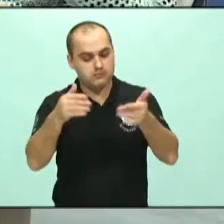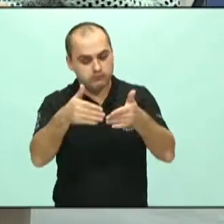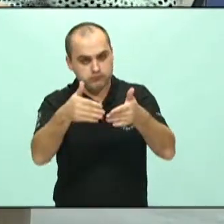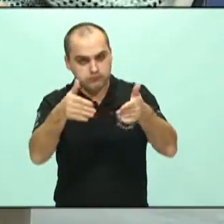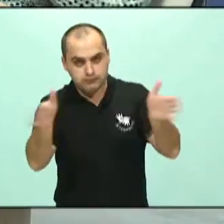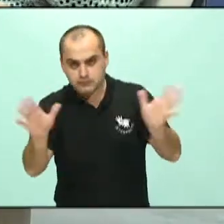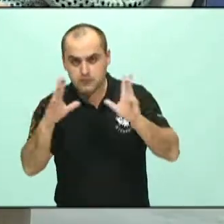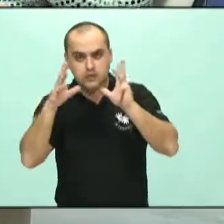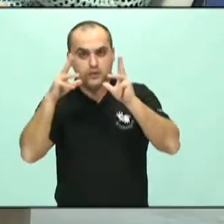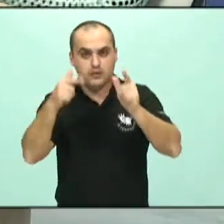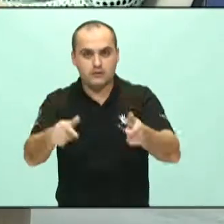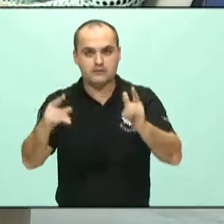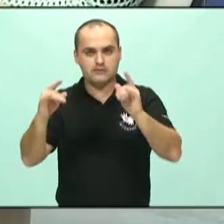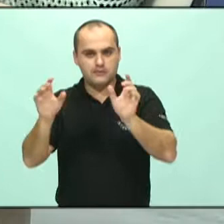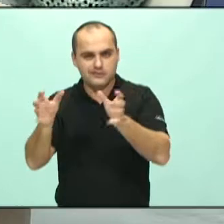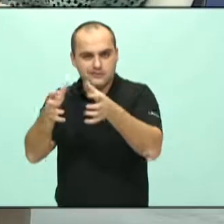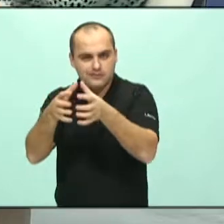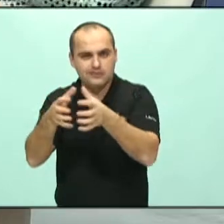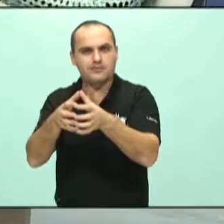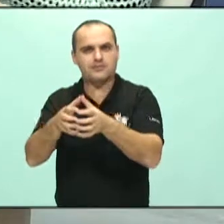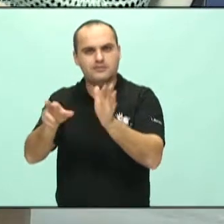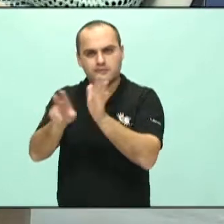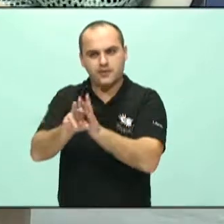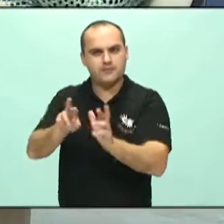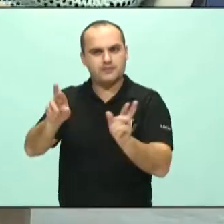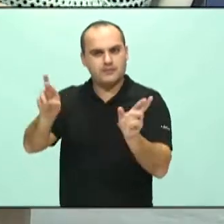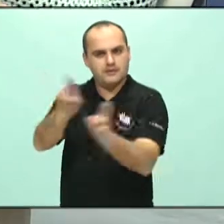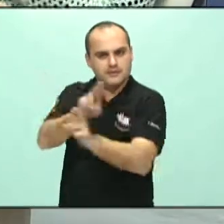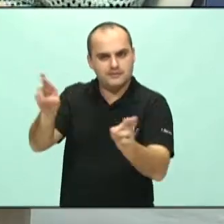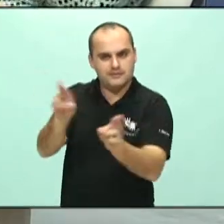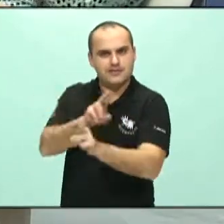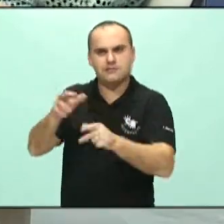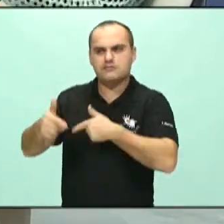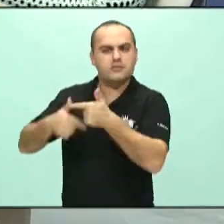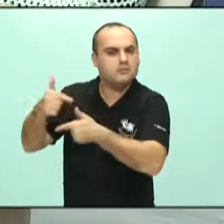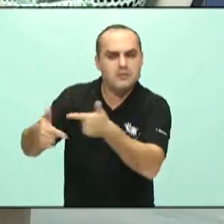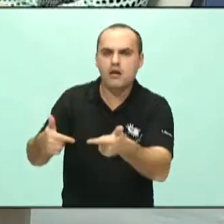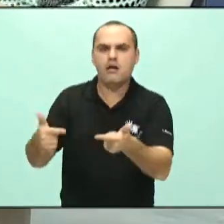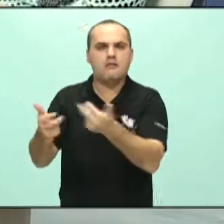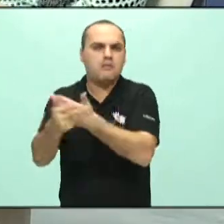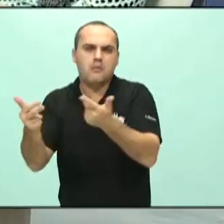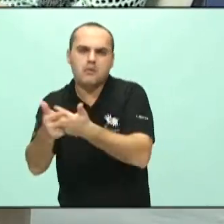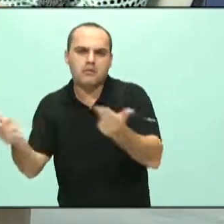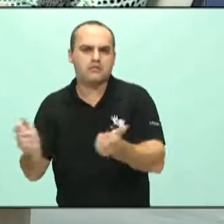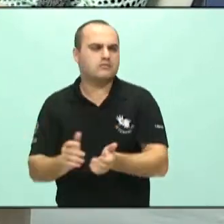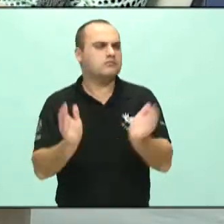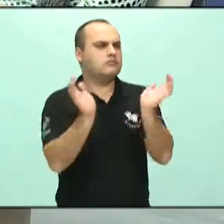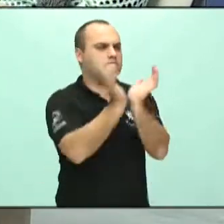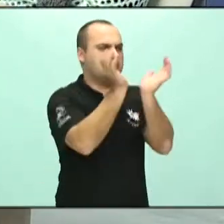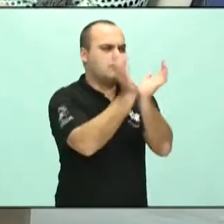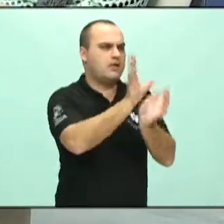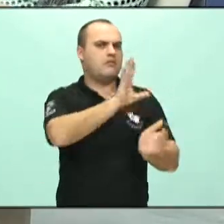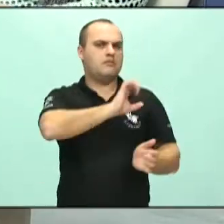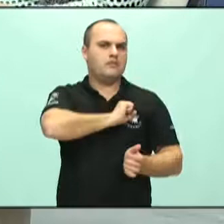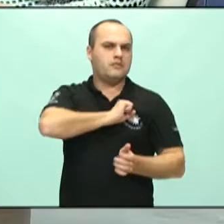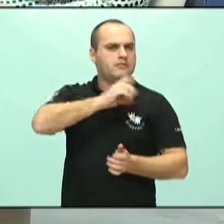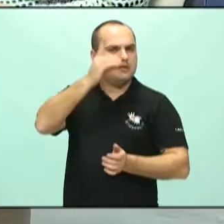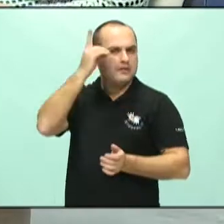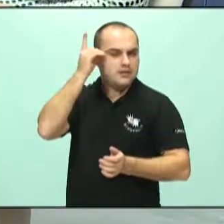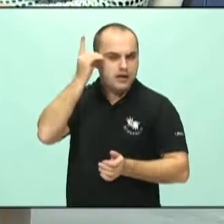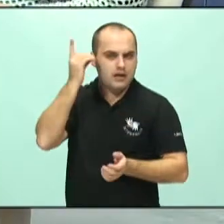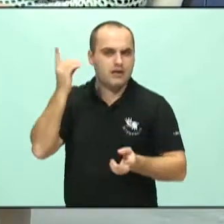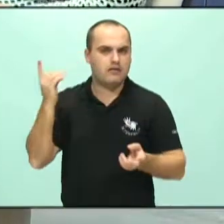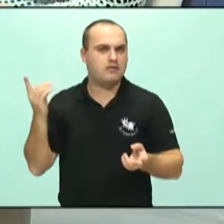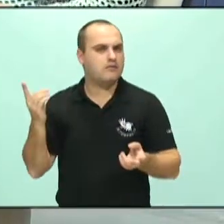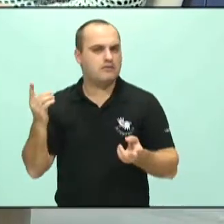as entidades relacionadas, todas as entidades que façam algum tipo de trabalho filantrópico, algum tipo de trabalho... APAI, Amor Padão, todas as entidades